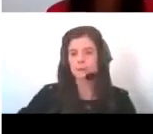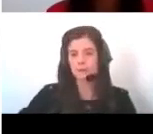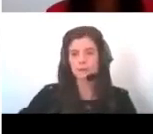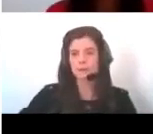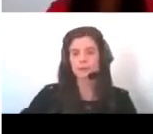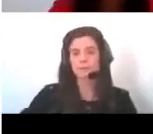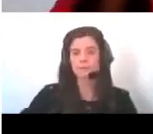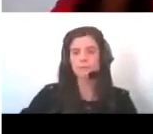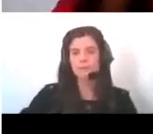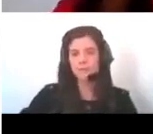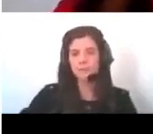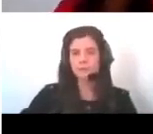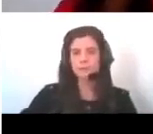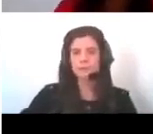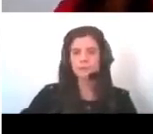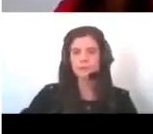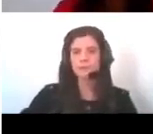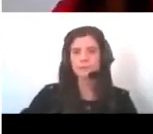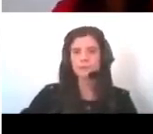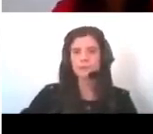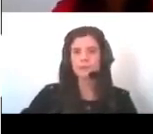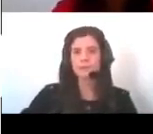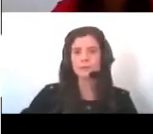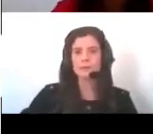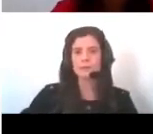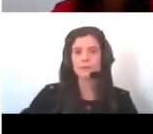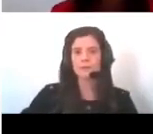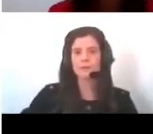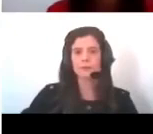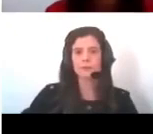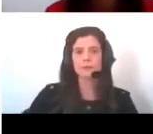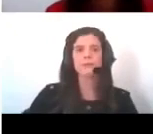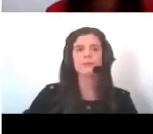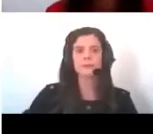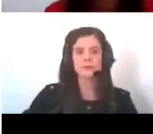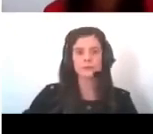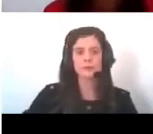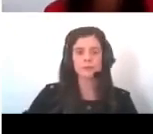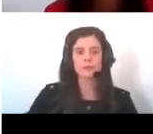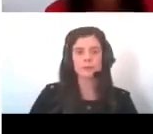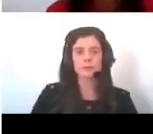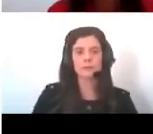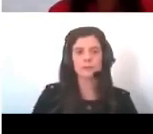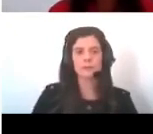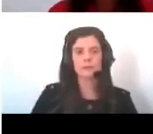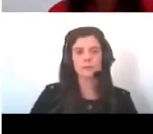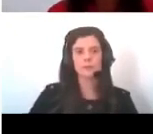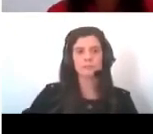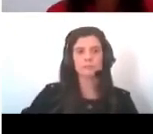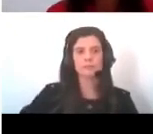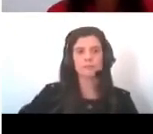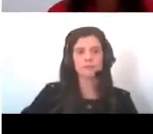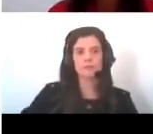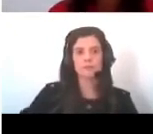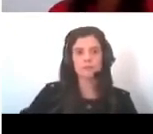ali, ó, links importantes. Eu vou dar um zoom nessa tela, né? E aí tem ali, ó, então, sobre